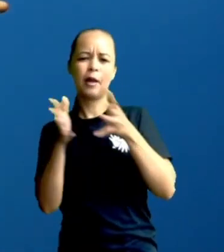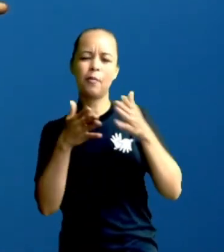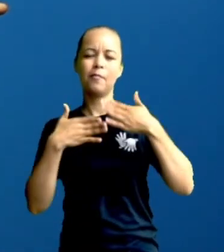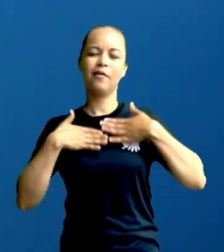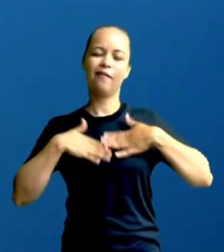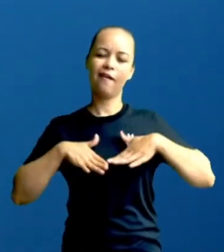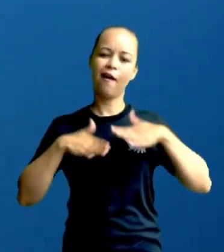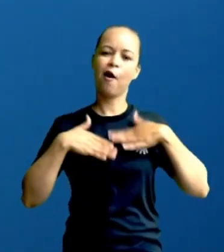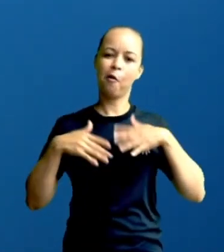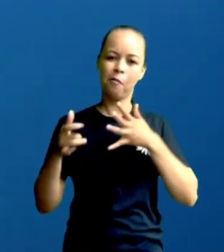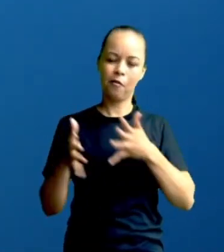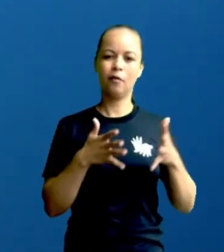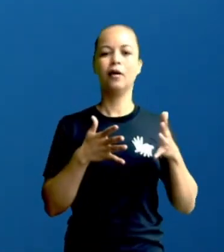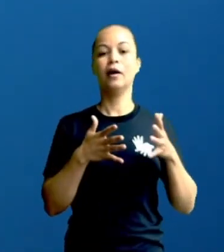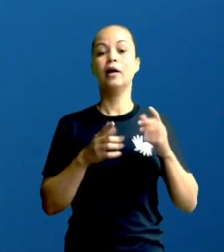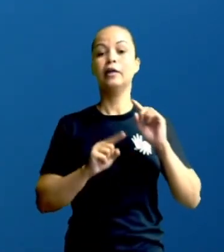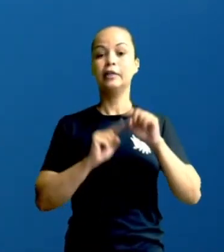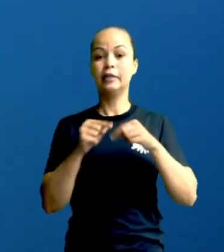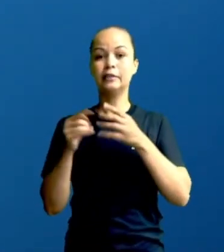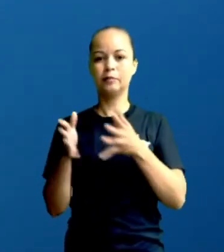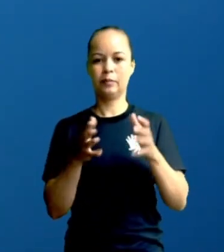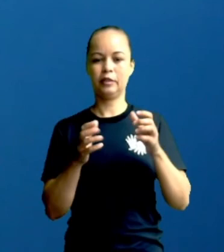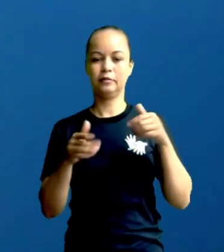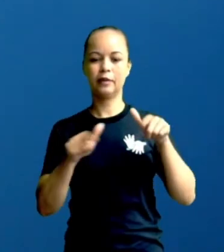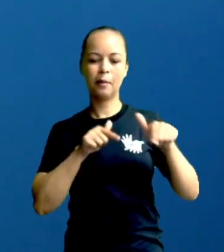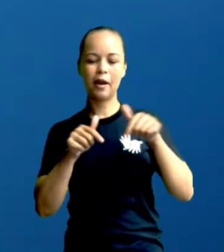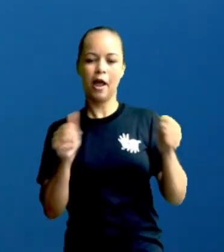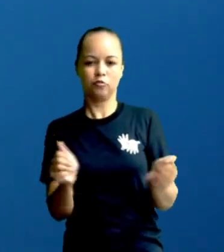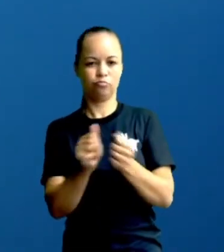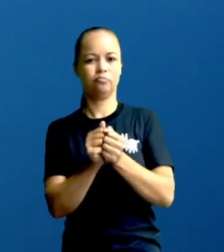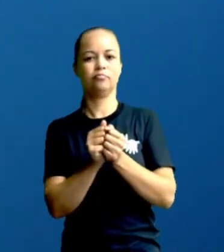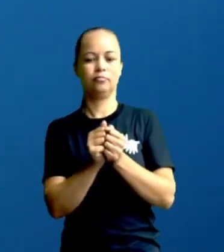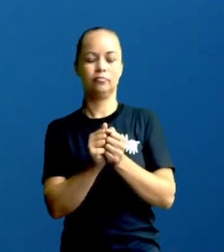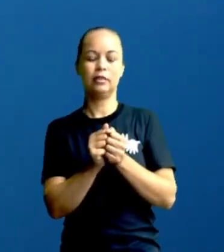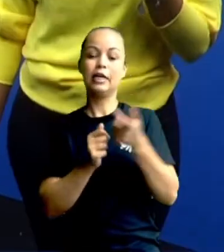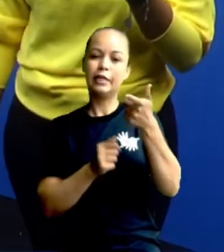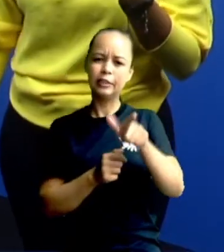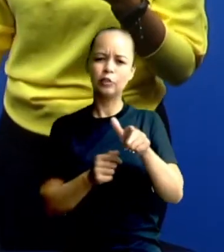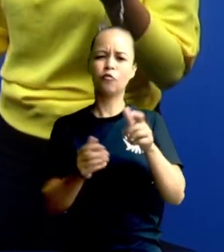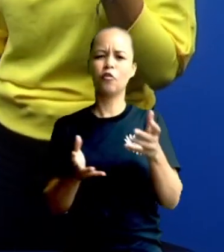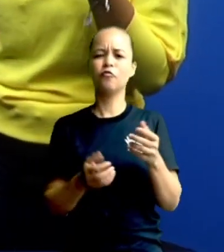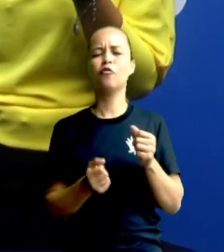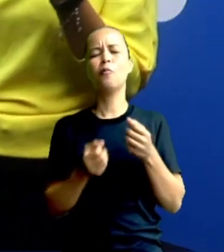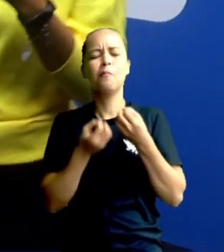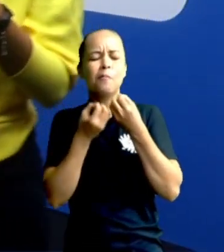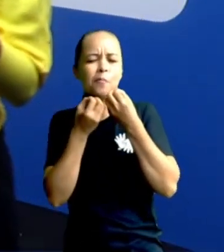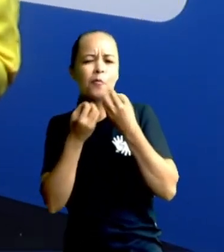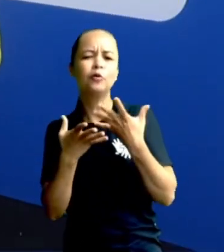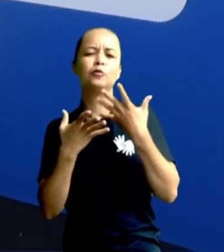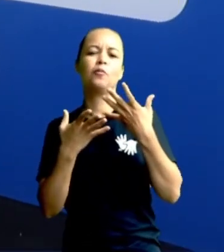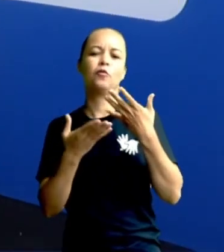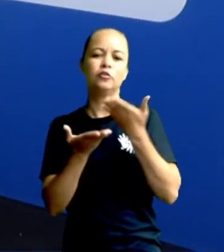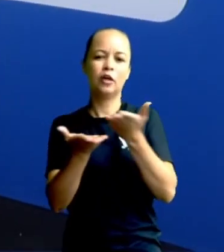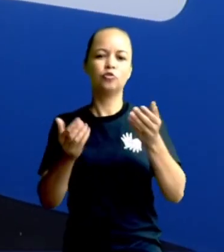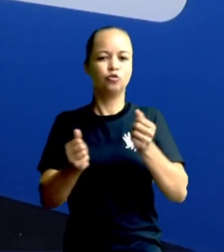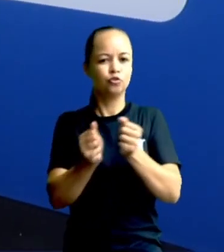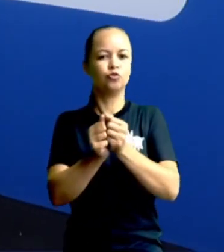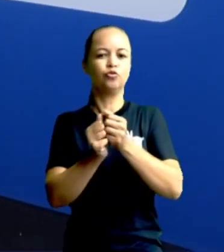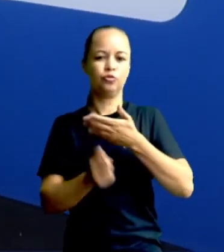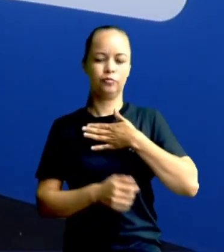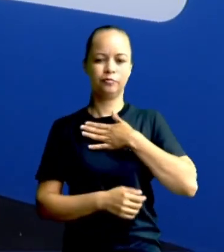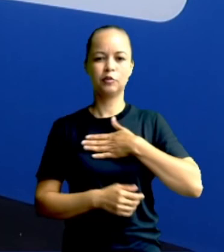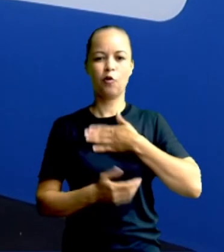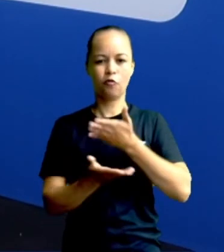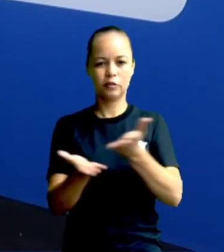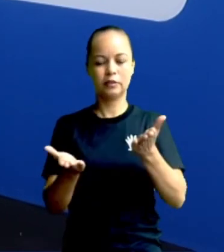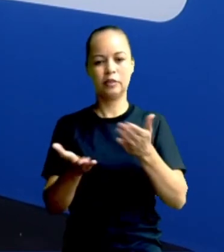muito relax para a gente trabalhar junto, tá bom? E mais uma vez, minha gente, foi muito, mas muito bom estar com vocês. Espero